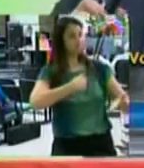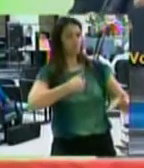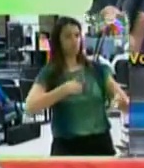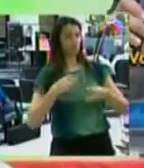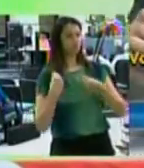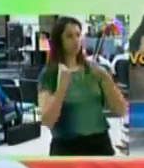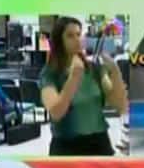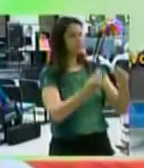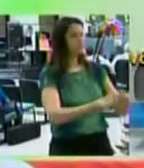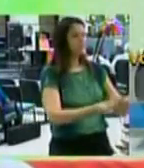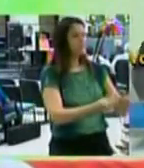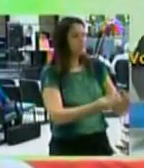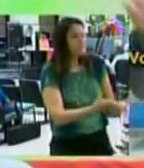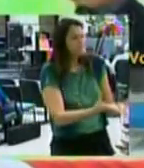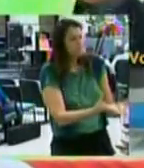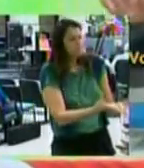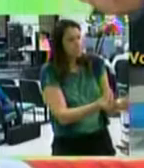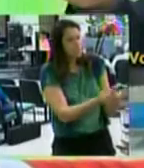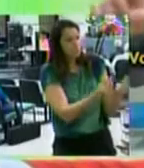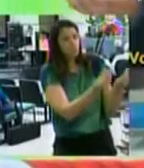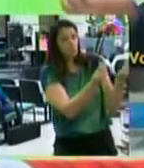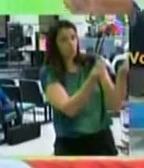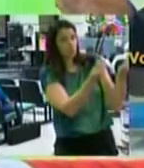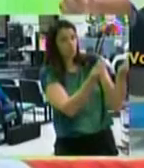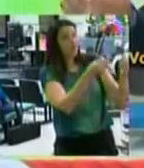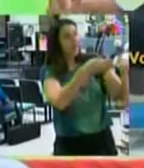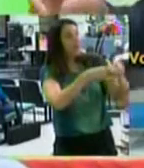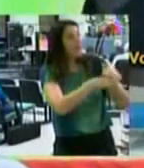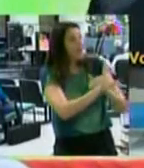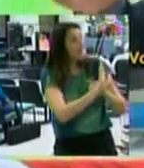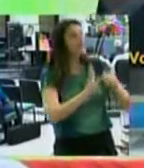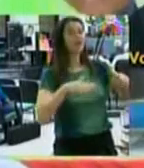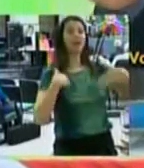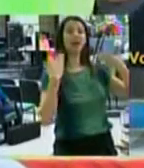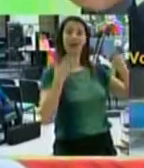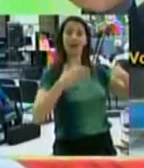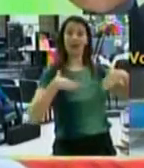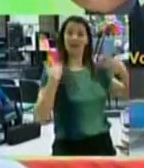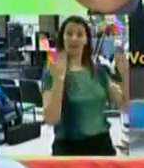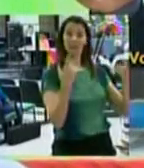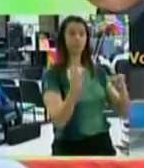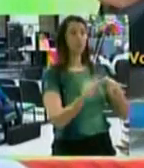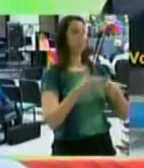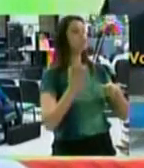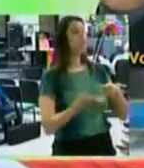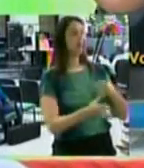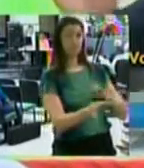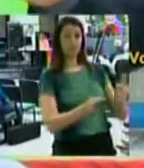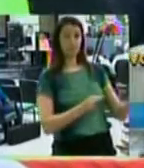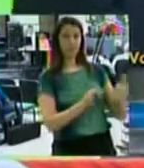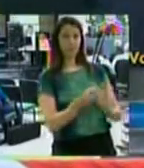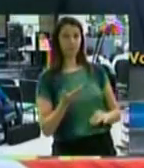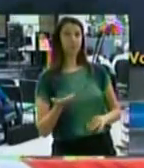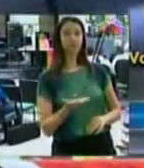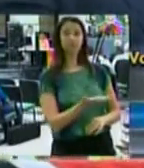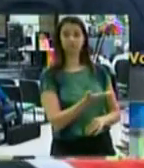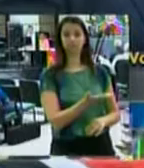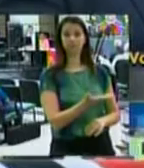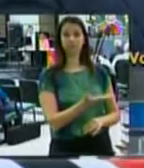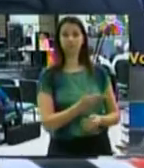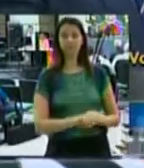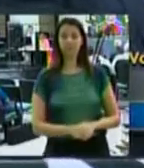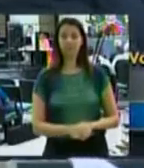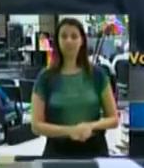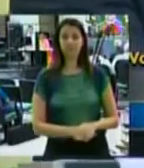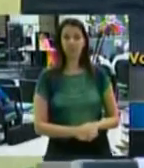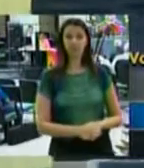te colocarei. Entra no gozo que já está preparado para ti.